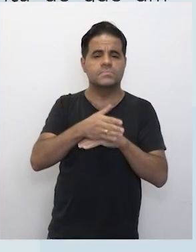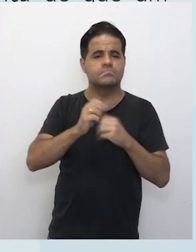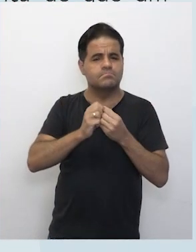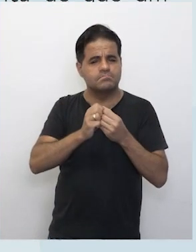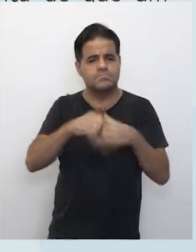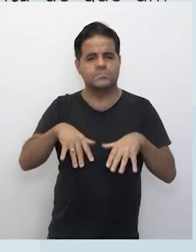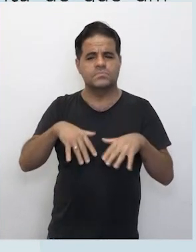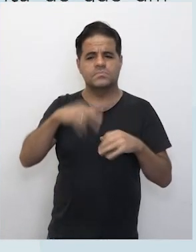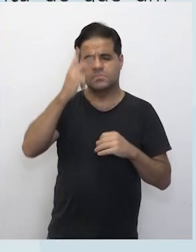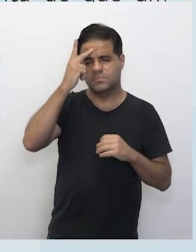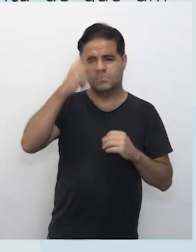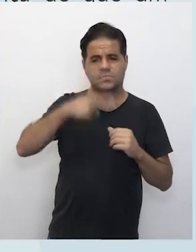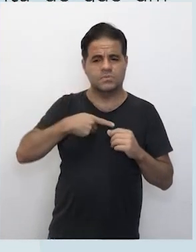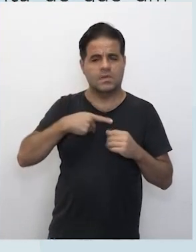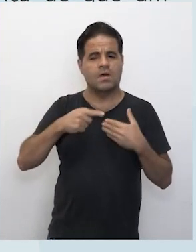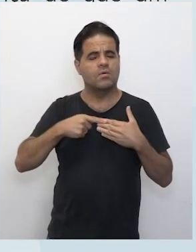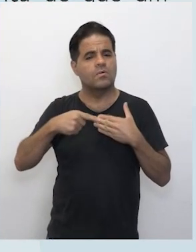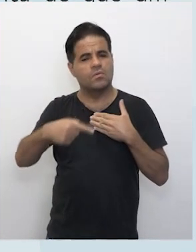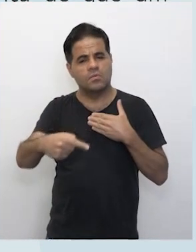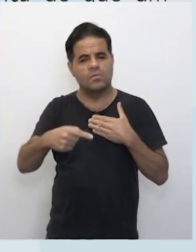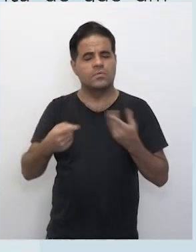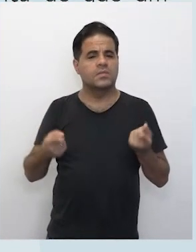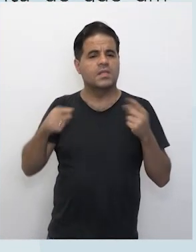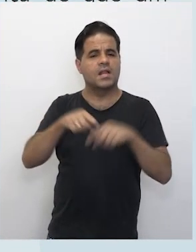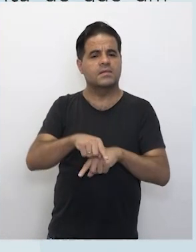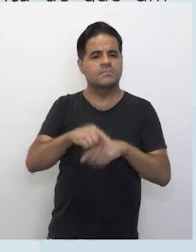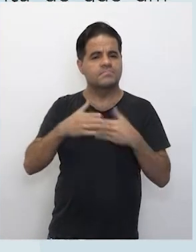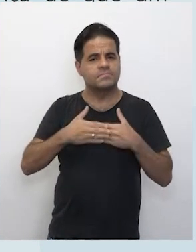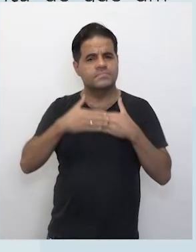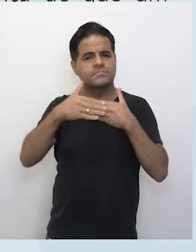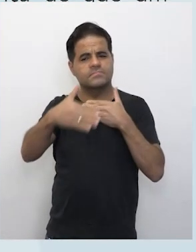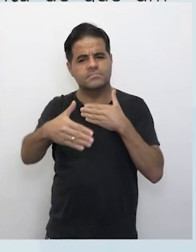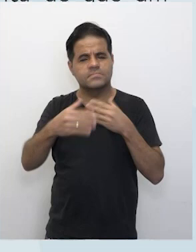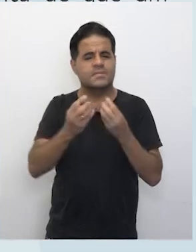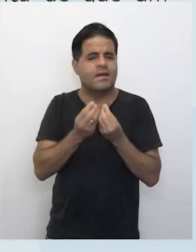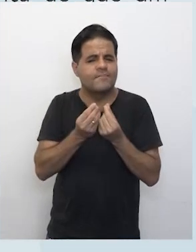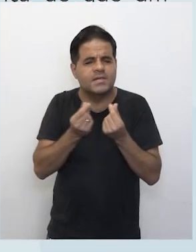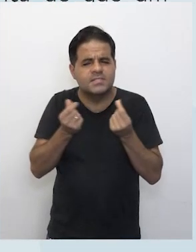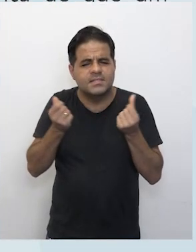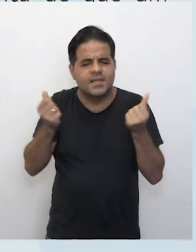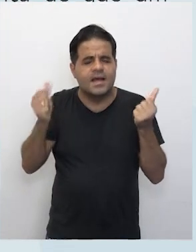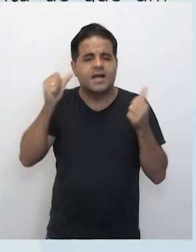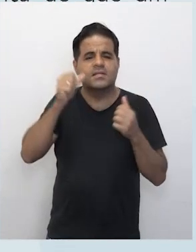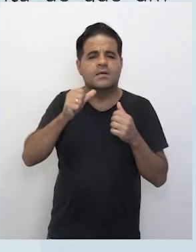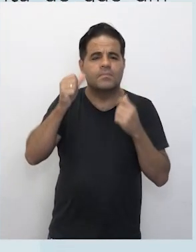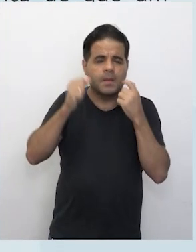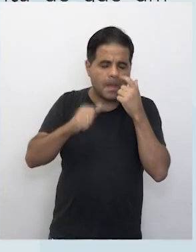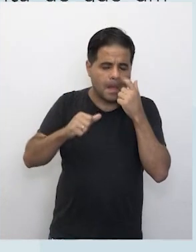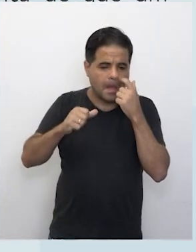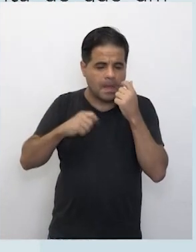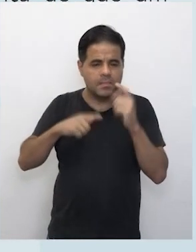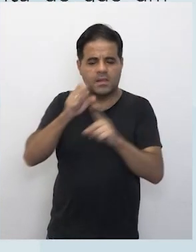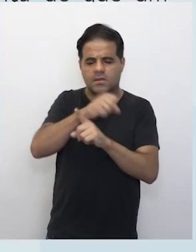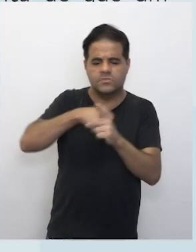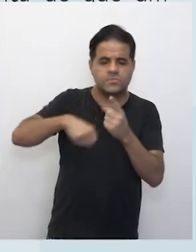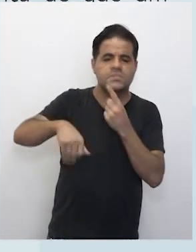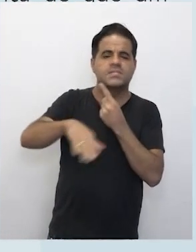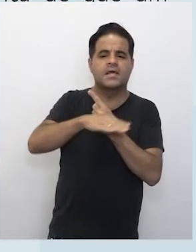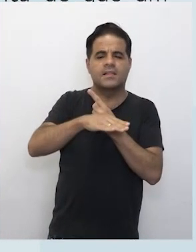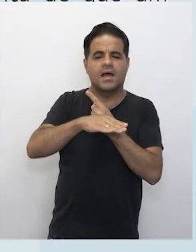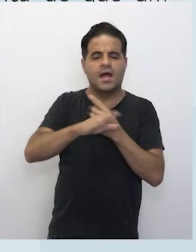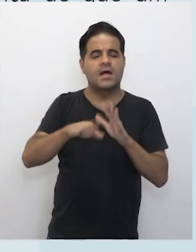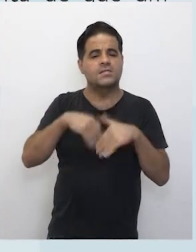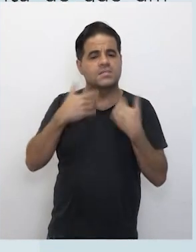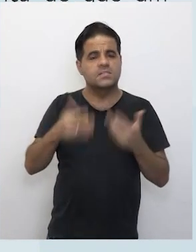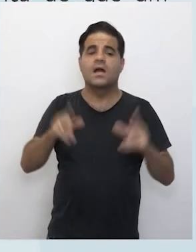tragédia pessoal que também está ligada, de uma certa forma, à fragilidade que a mulher tem na sociedade, né, e